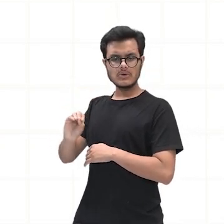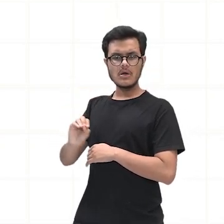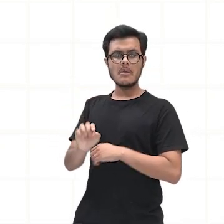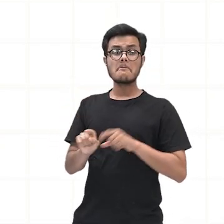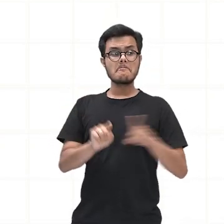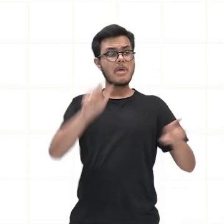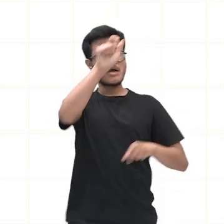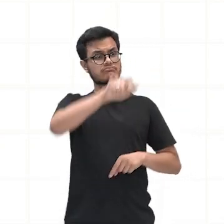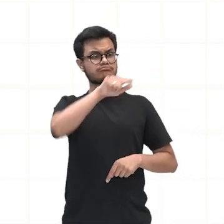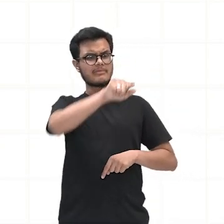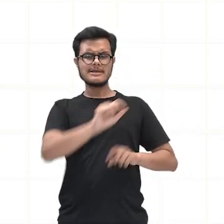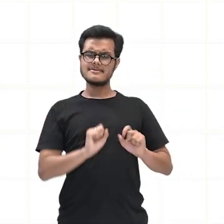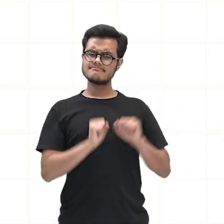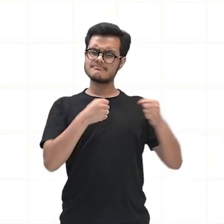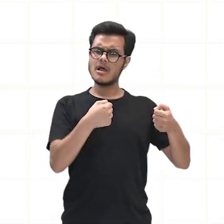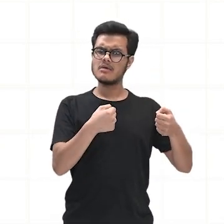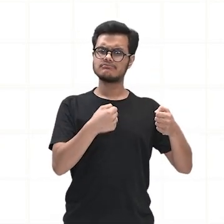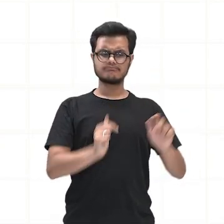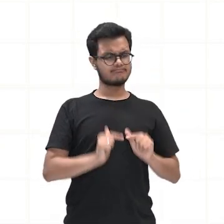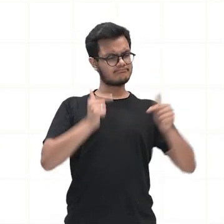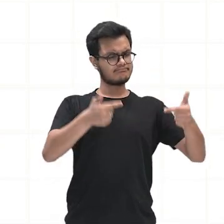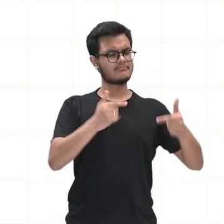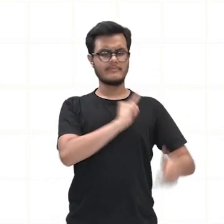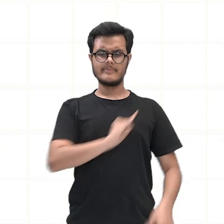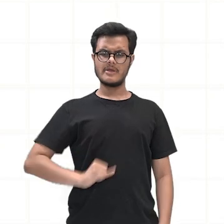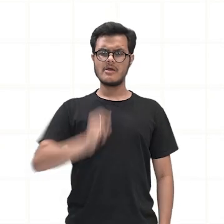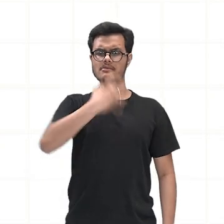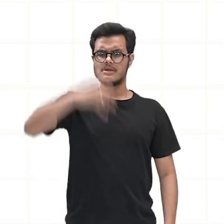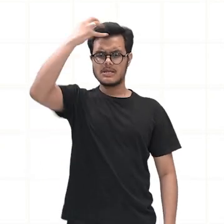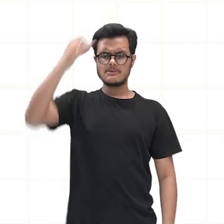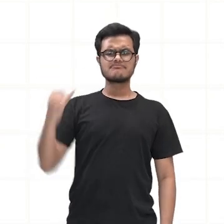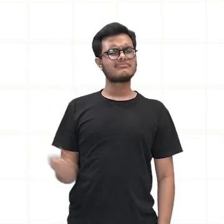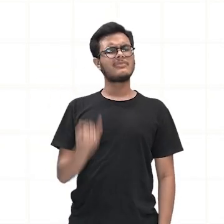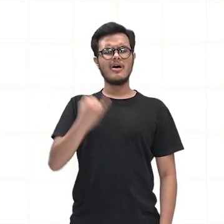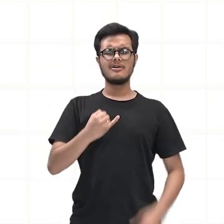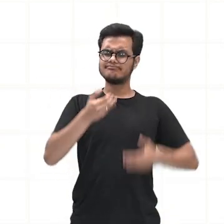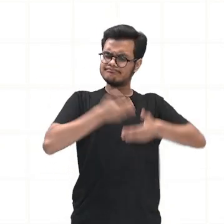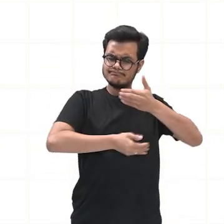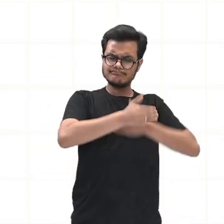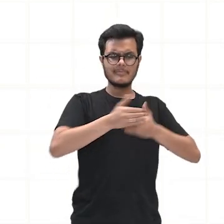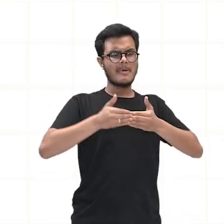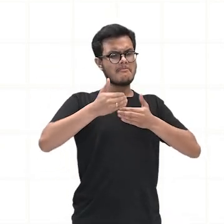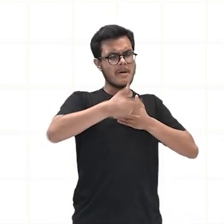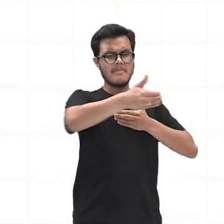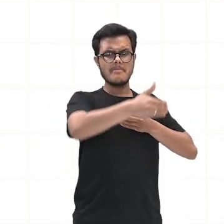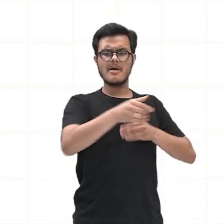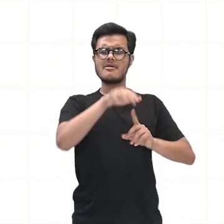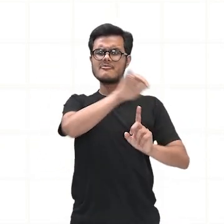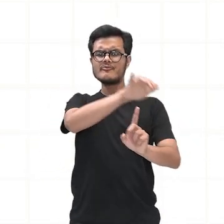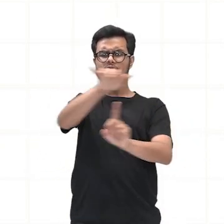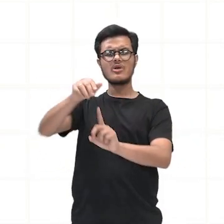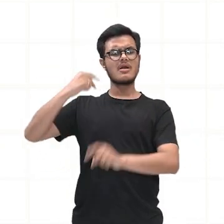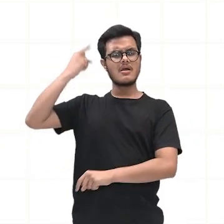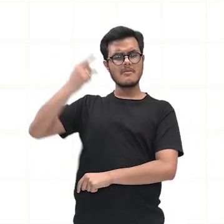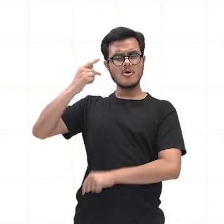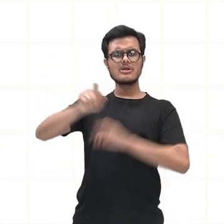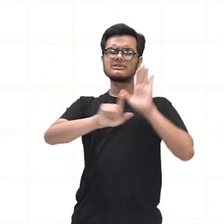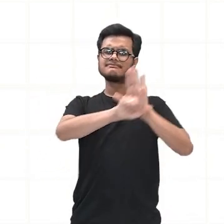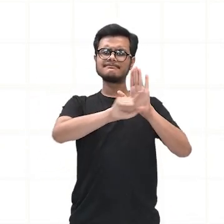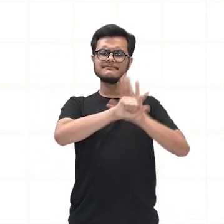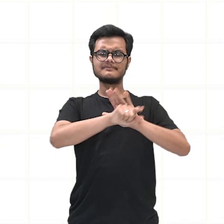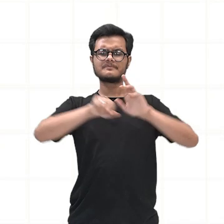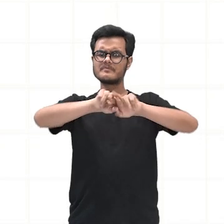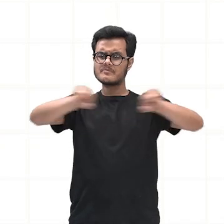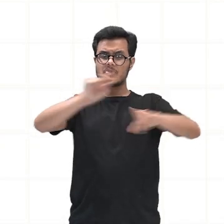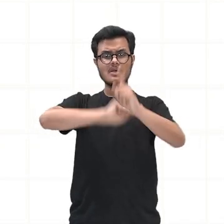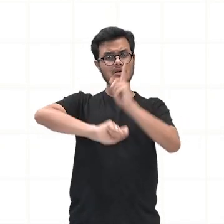figura ativa na corte imperial, teve impacto duradouro no Império Bizantino, influenciando políticas, leis e